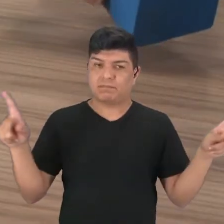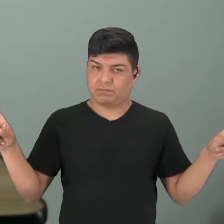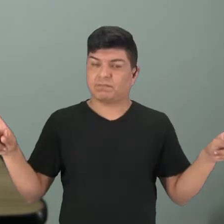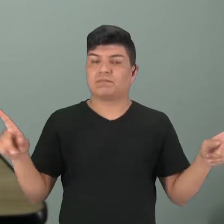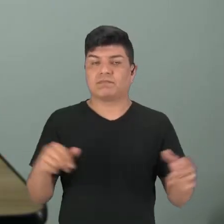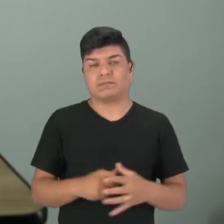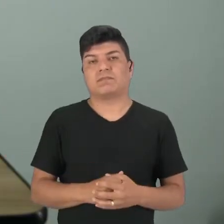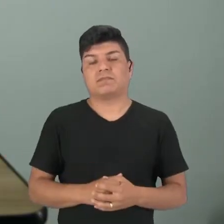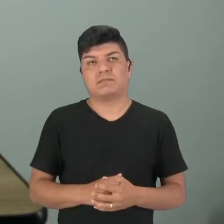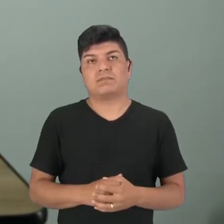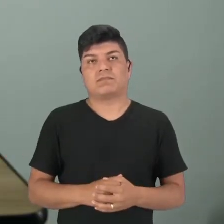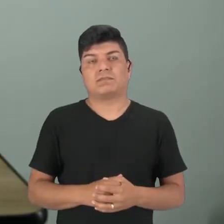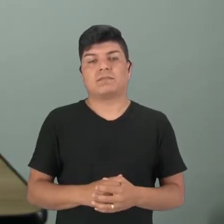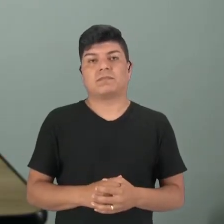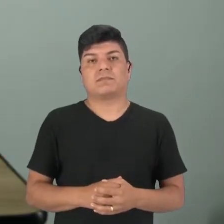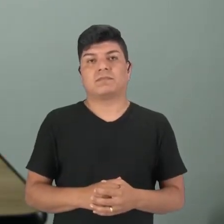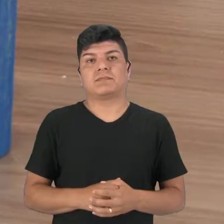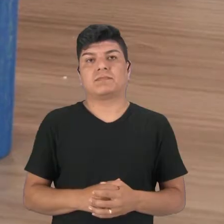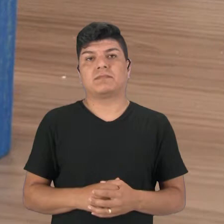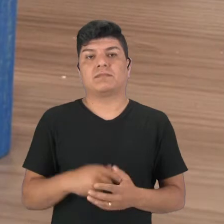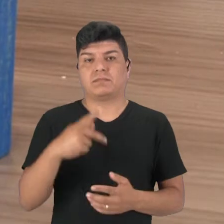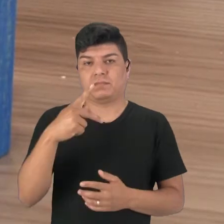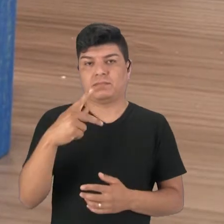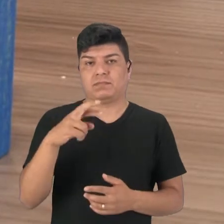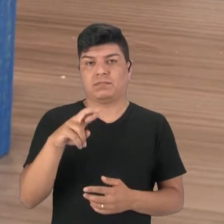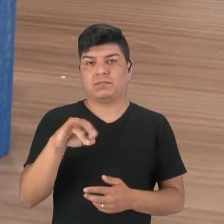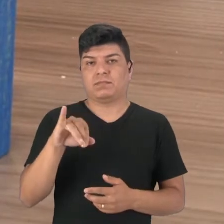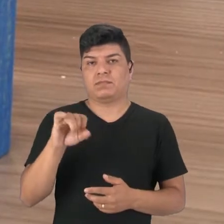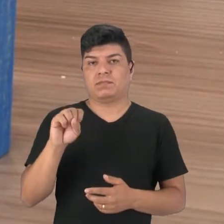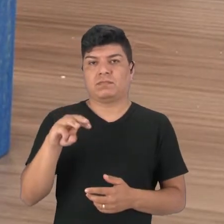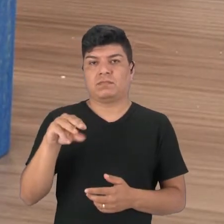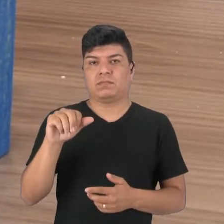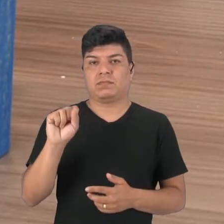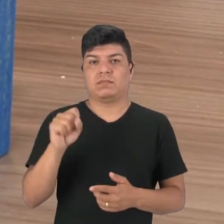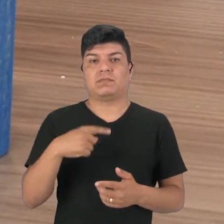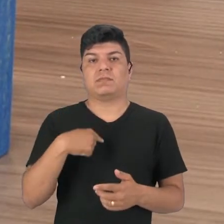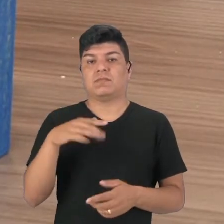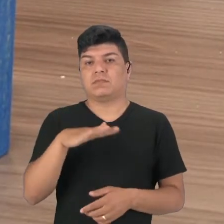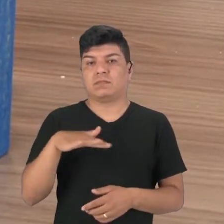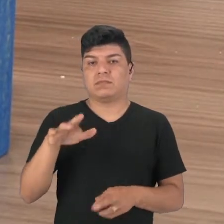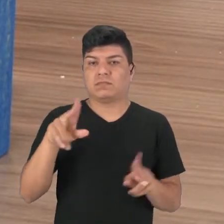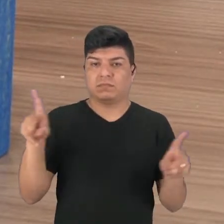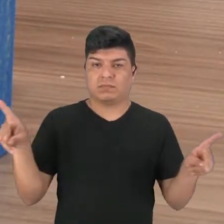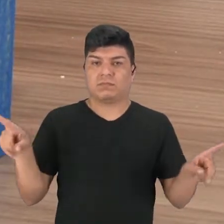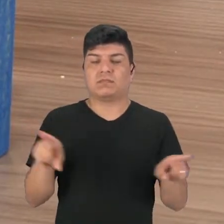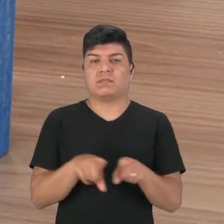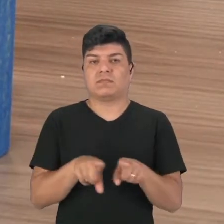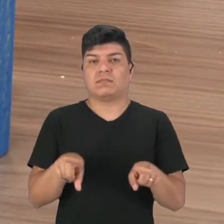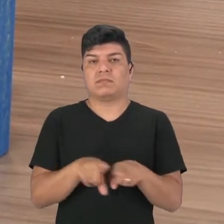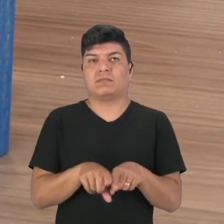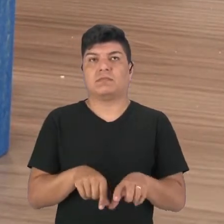né? Aqui, ó, dos prismas, nós temos também bases diferentes, ó.